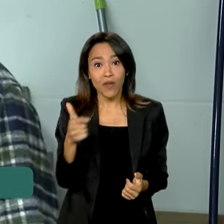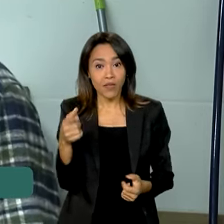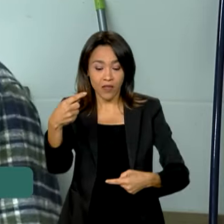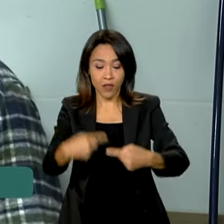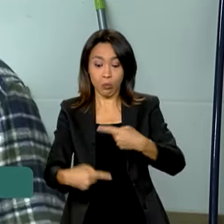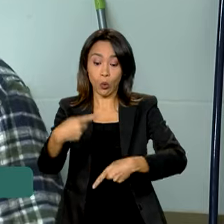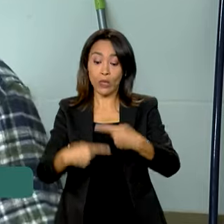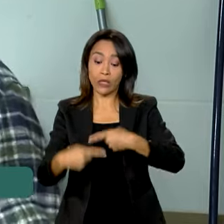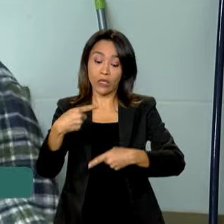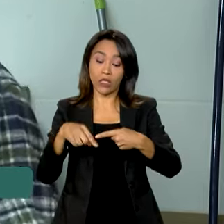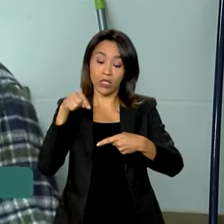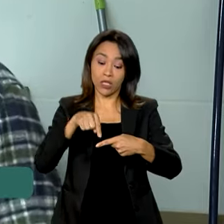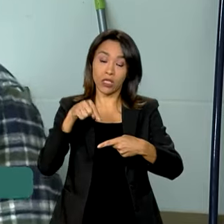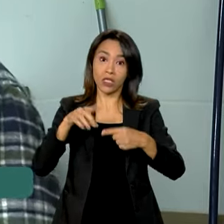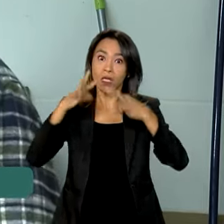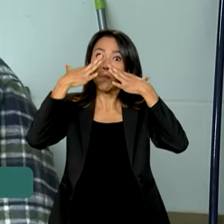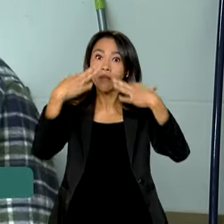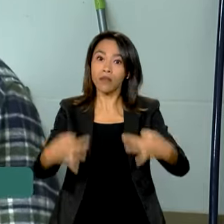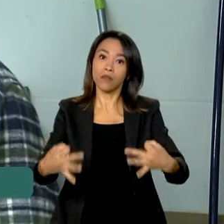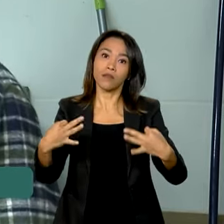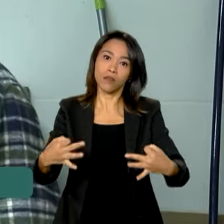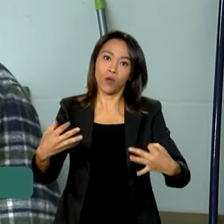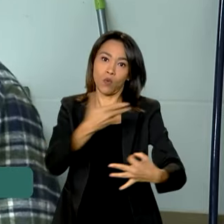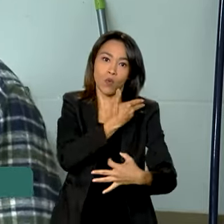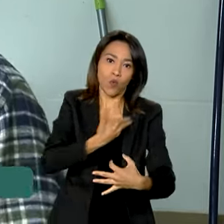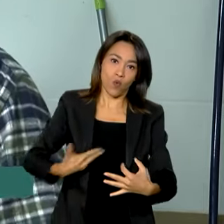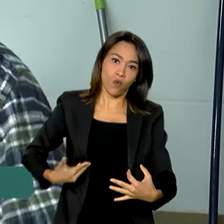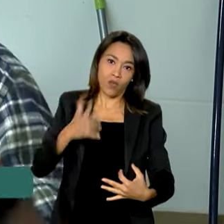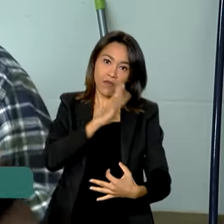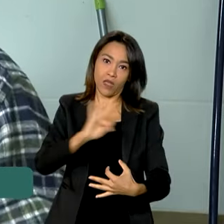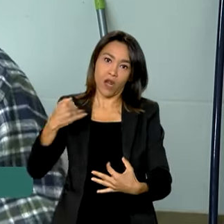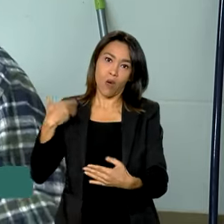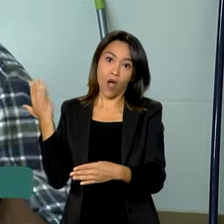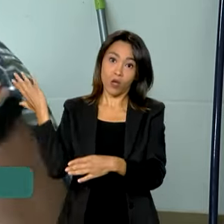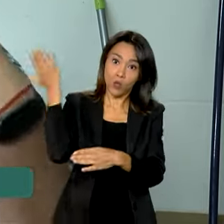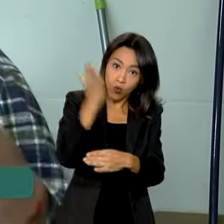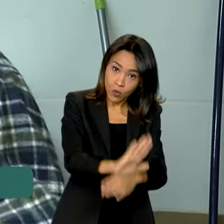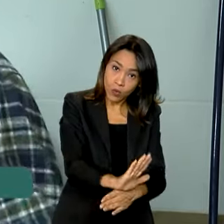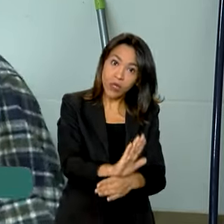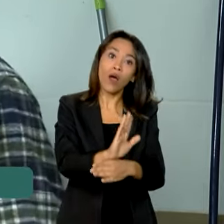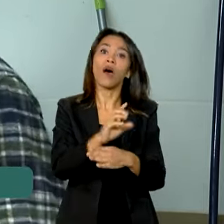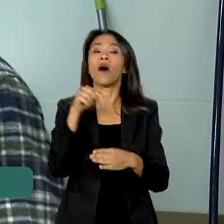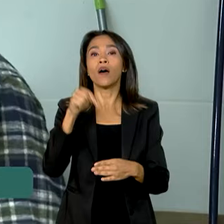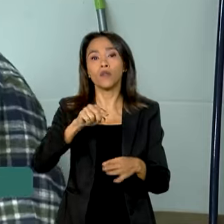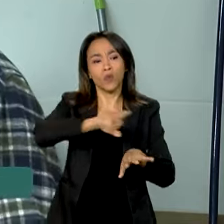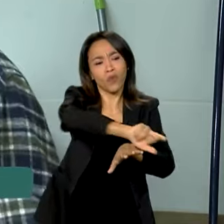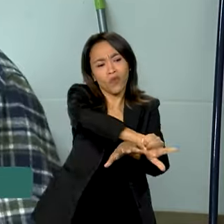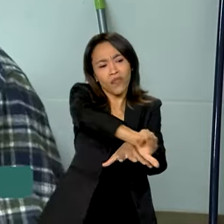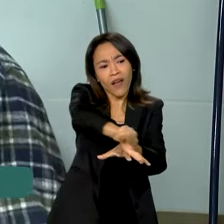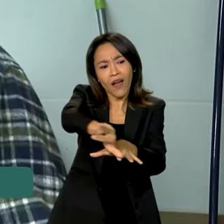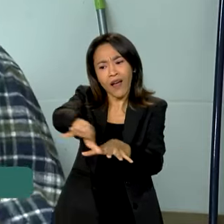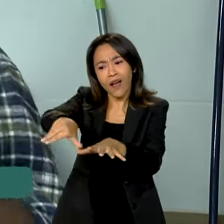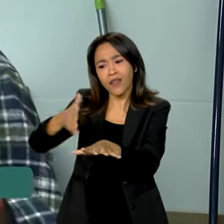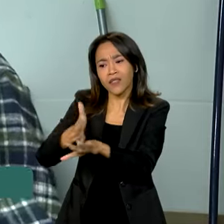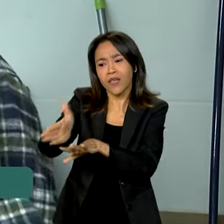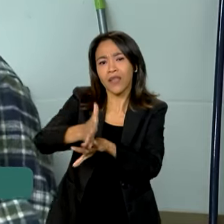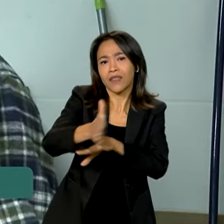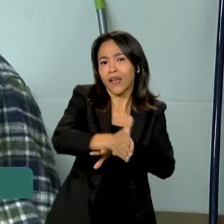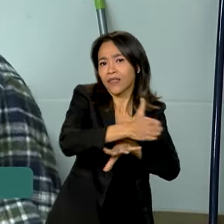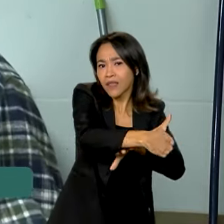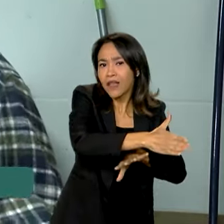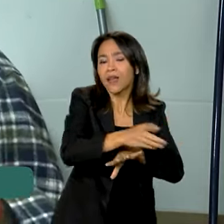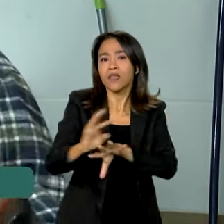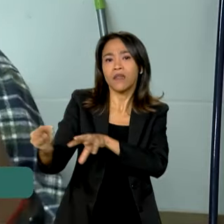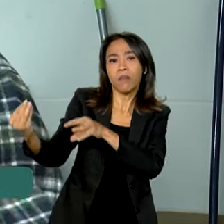políticas públicas, né? E toda a atenção hoje que o governo federal tem dado de forma intersetorial para que possa assegurar para